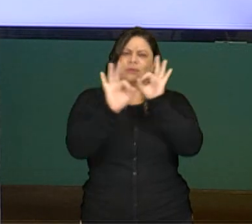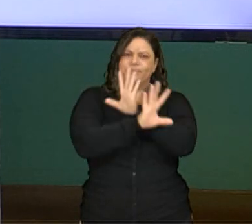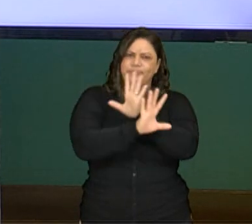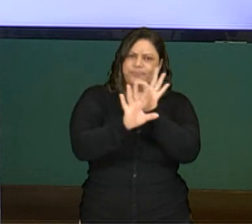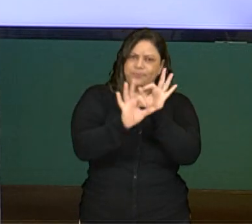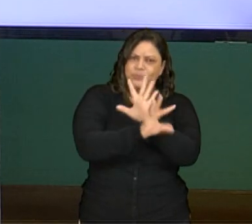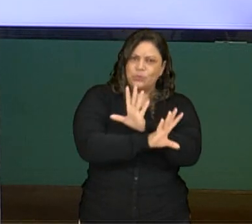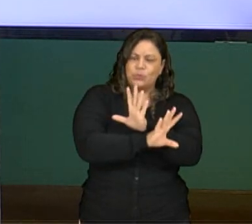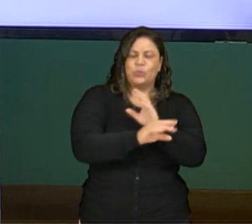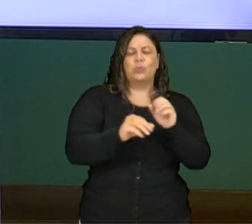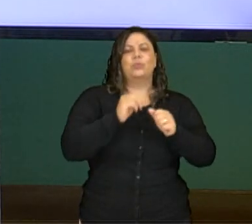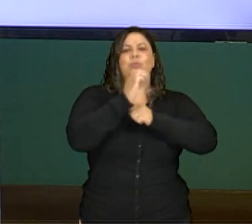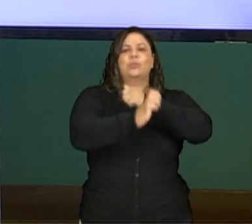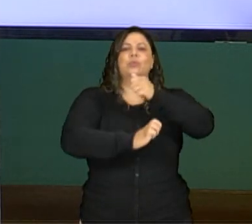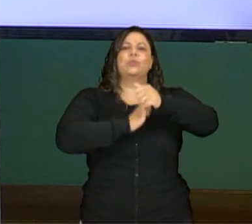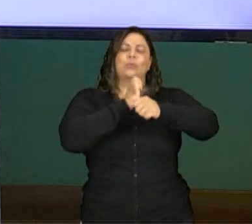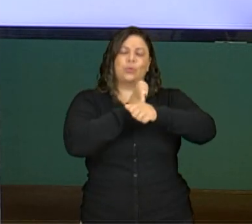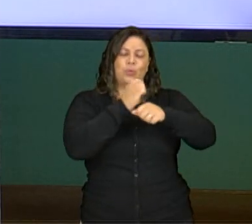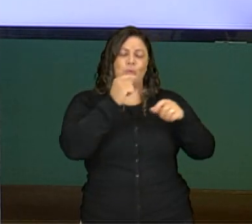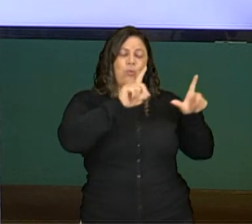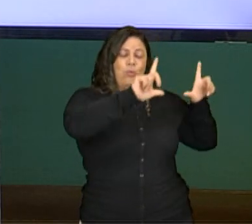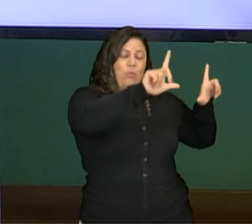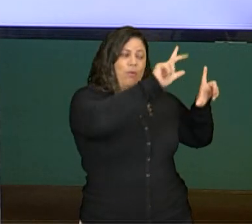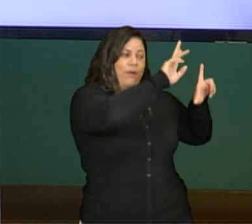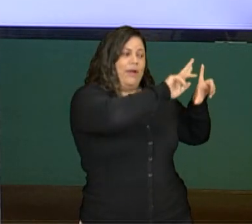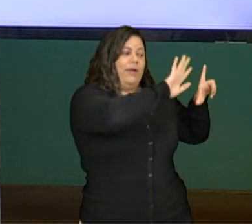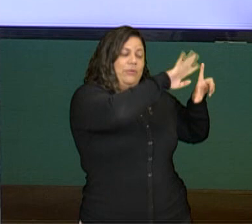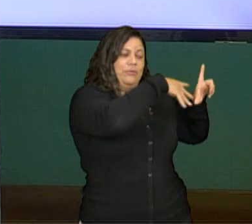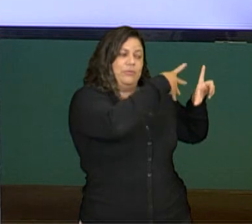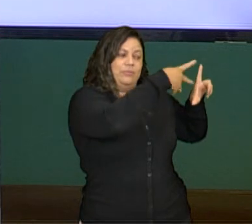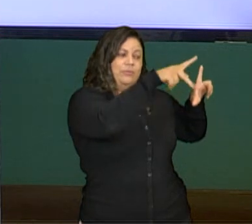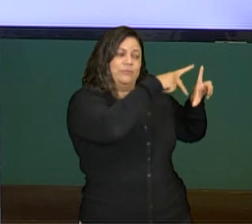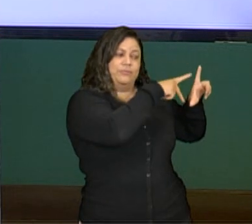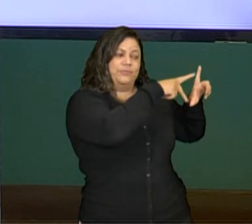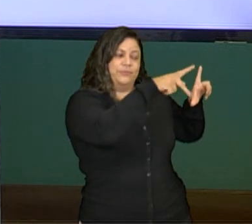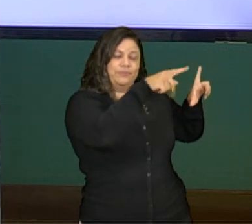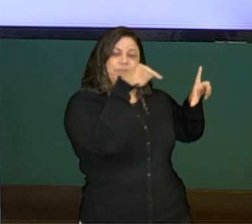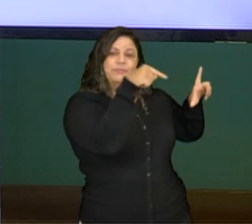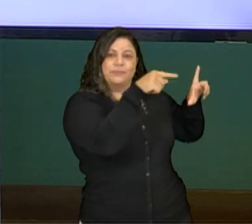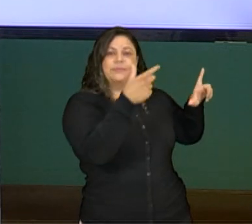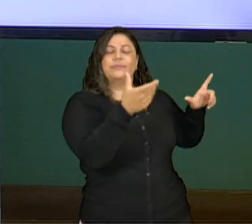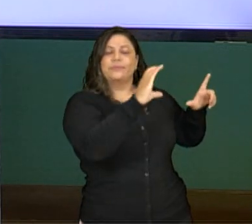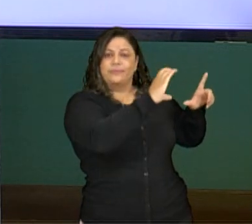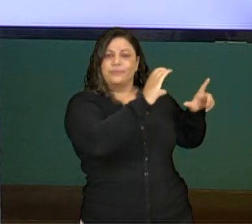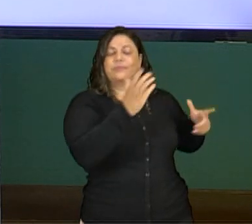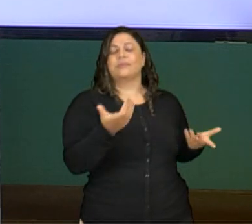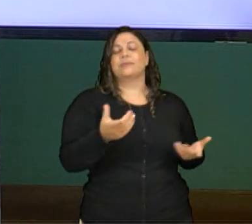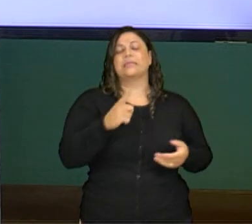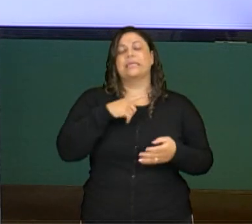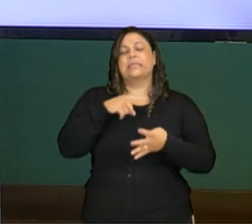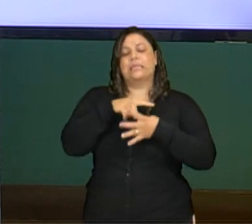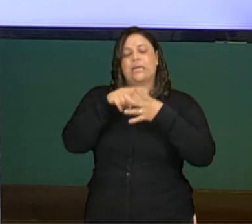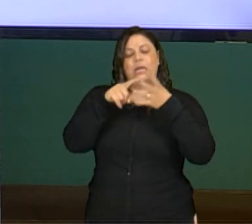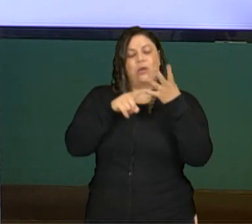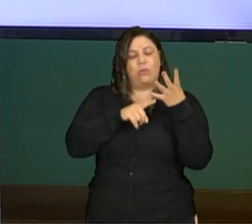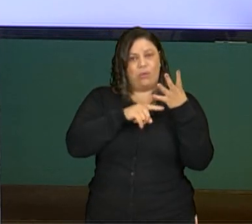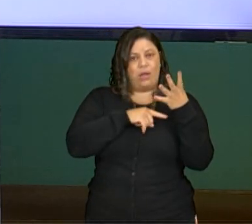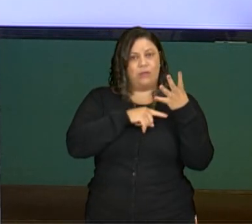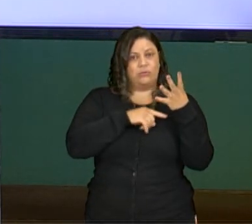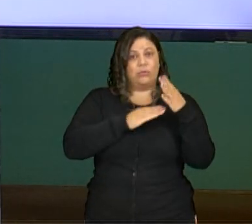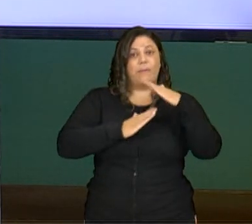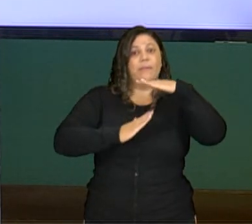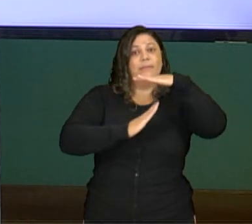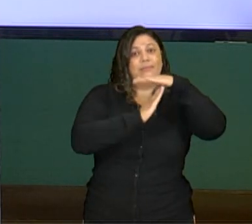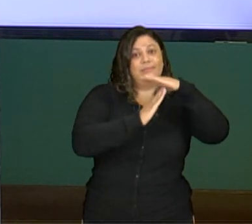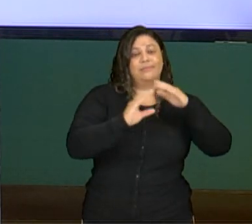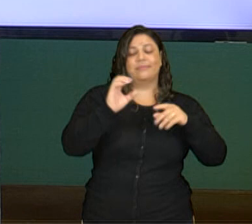isso nós observamos que os demais átomos não possuem, incluindo o carbono, ele tem 4, para ele atingir o 8,